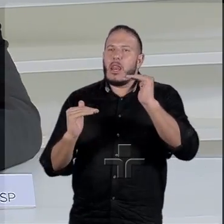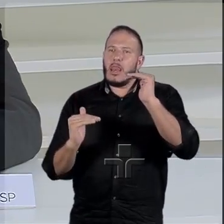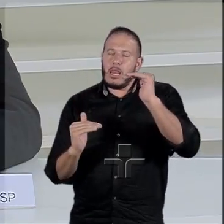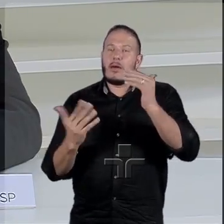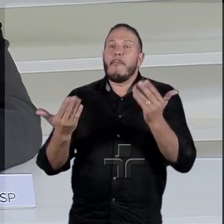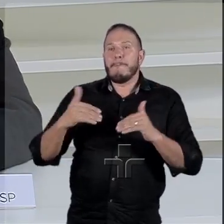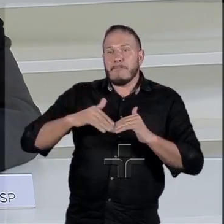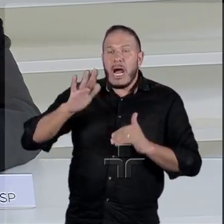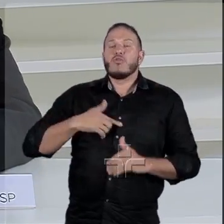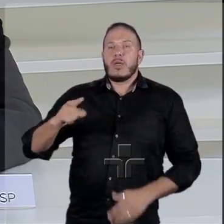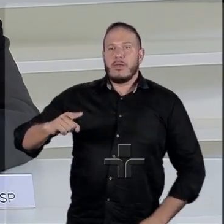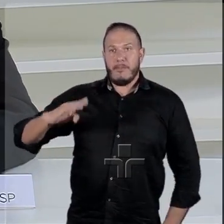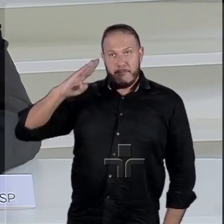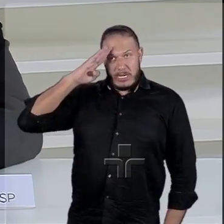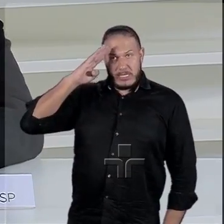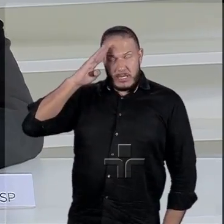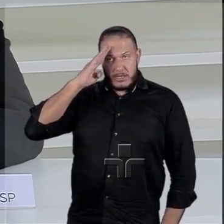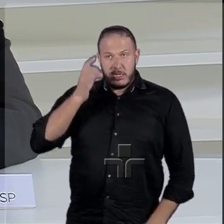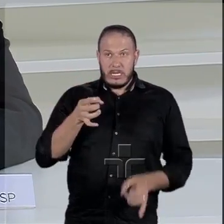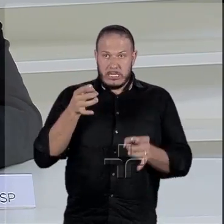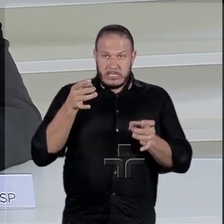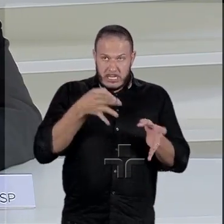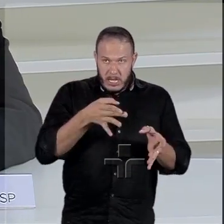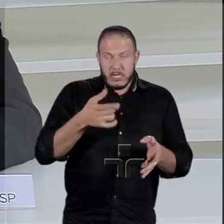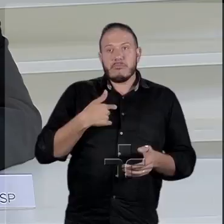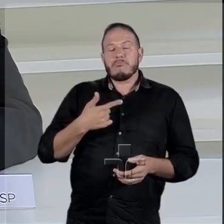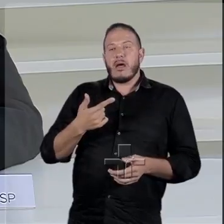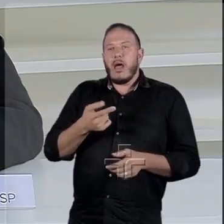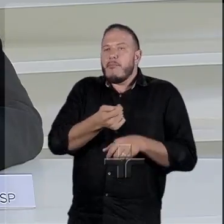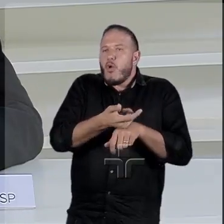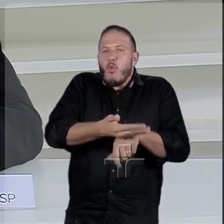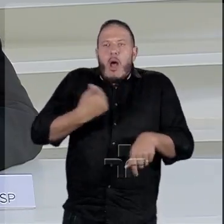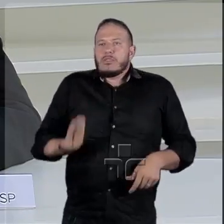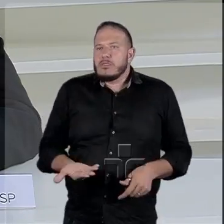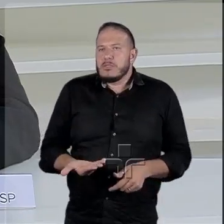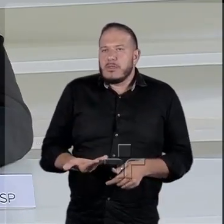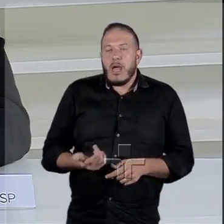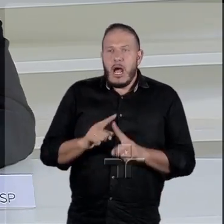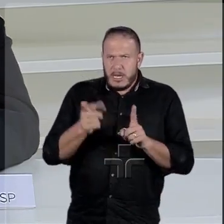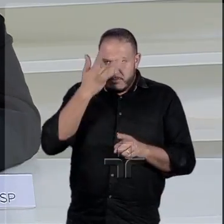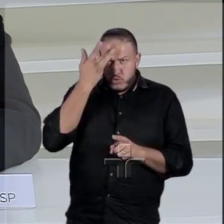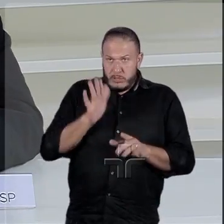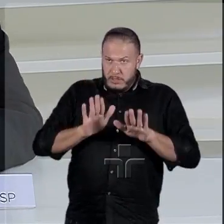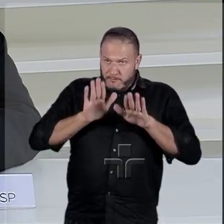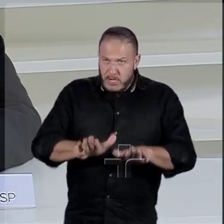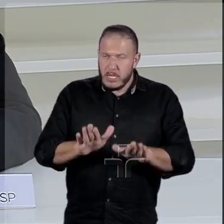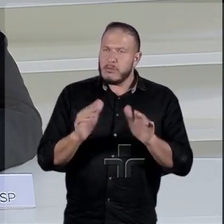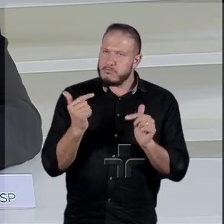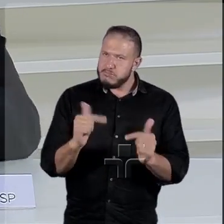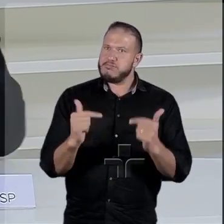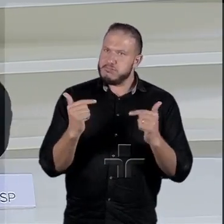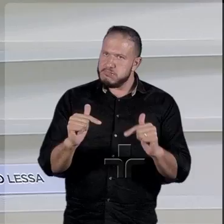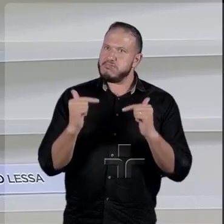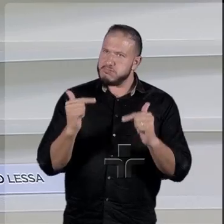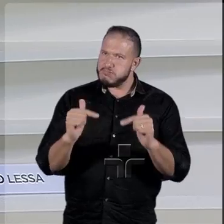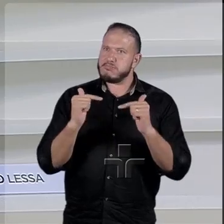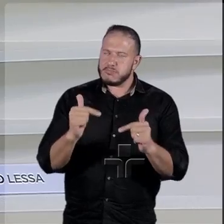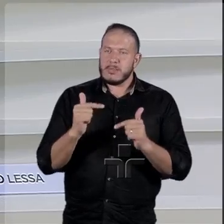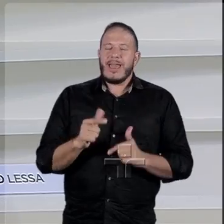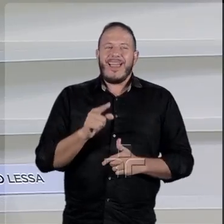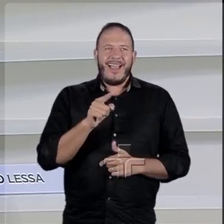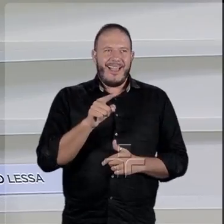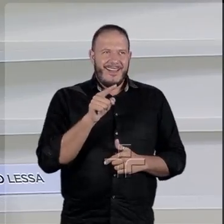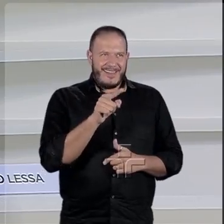os militares que saem das forças precocemente. Aqueles que ficam na força... Entendi. Essa é a parte